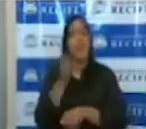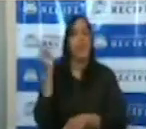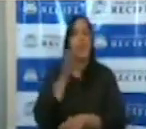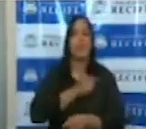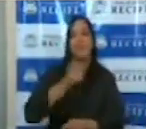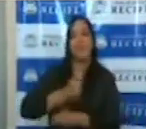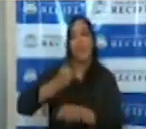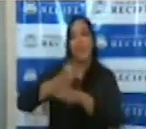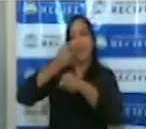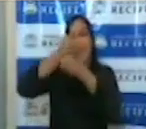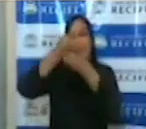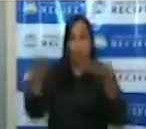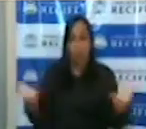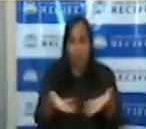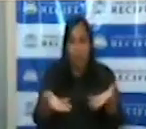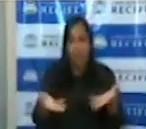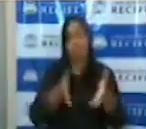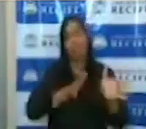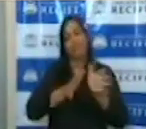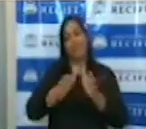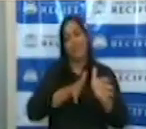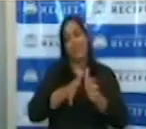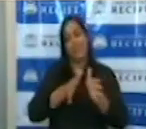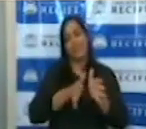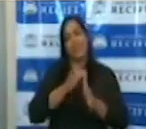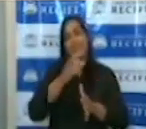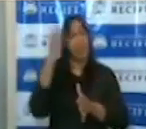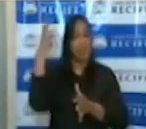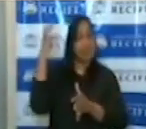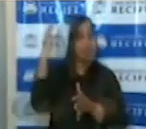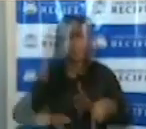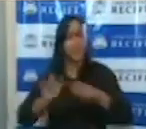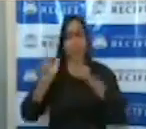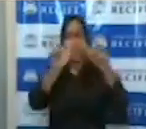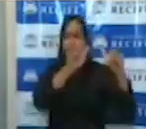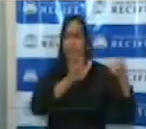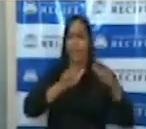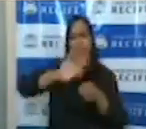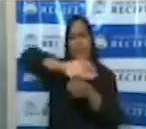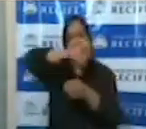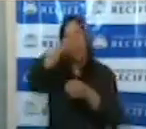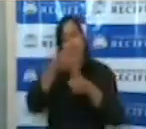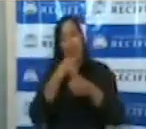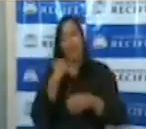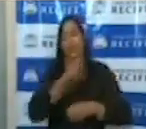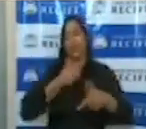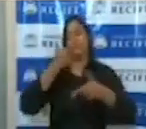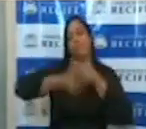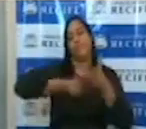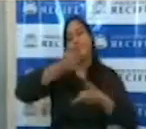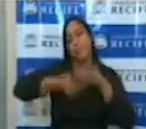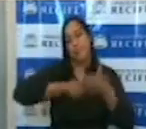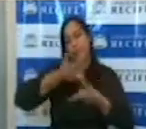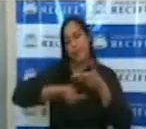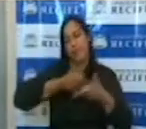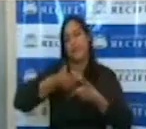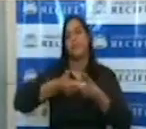reforma e trazer acessibilidade, vereadora Cida, para todos os gabinetes. Então esse é o nosso trabalho, a gente